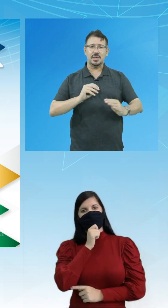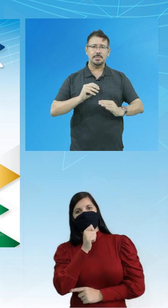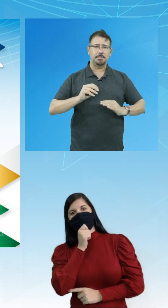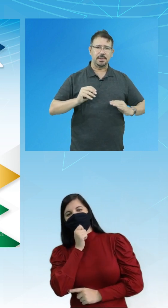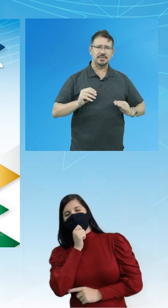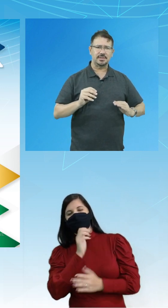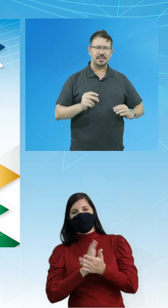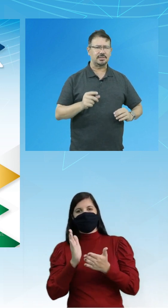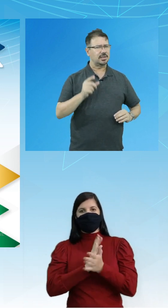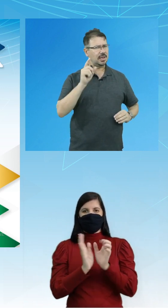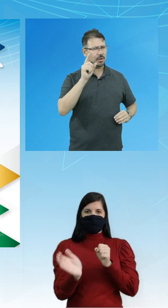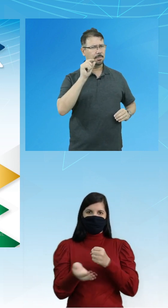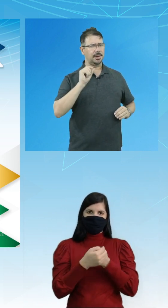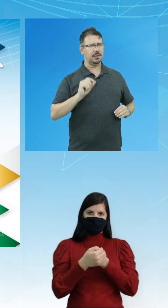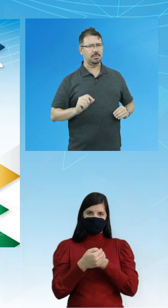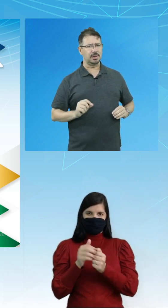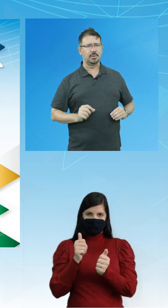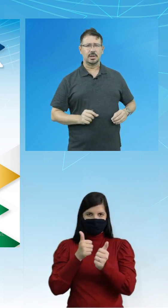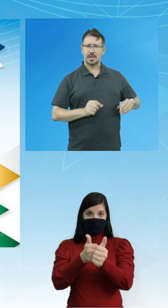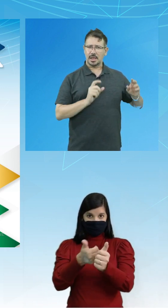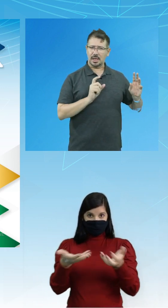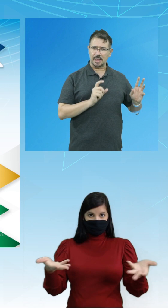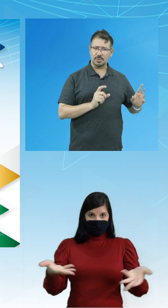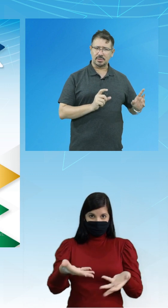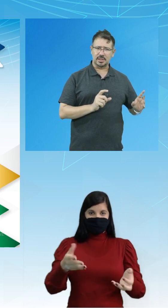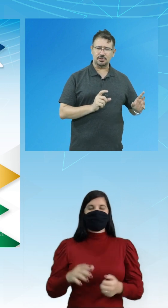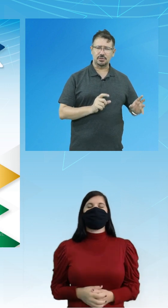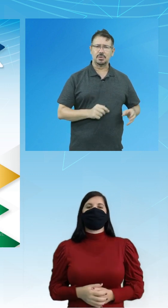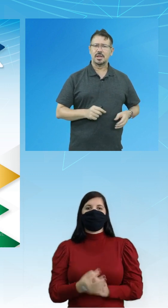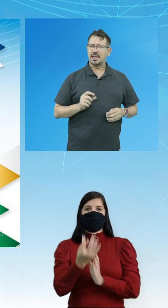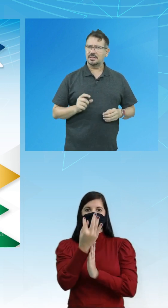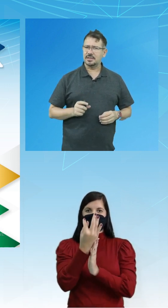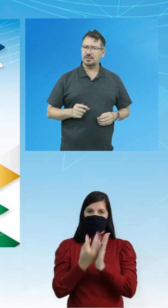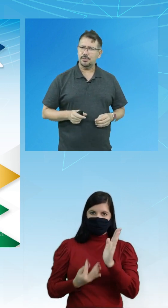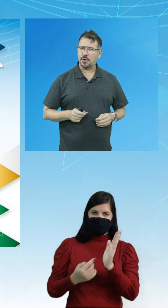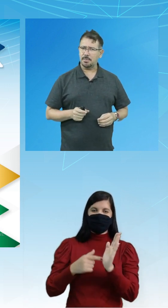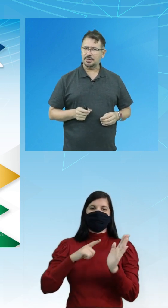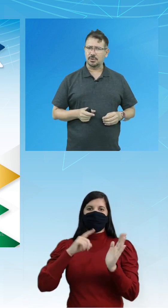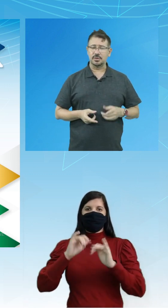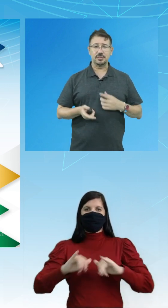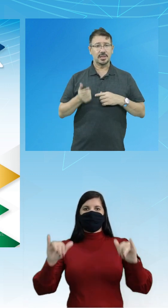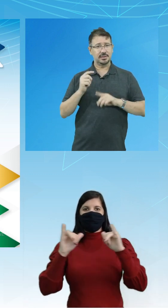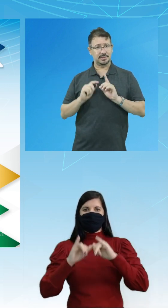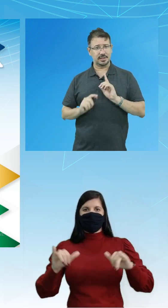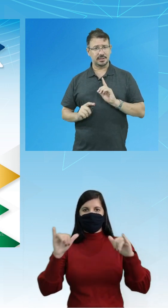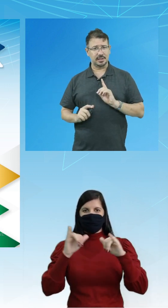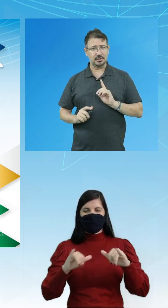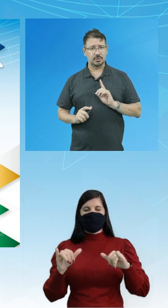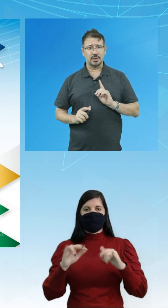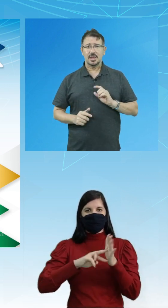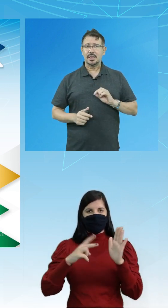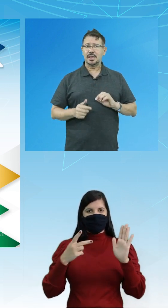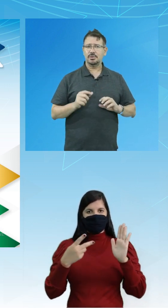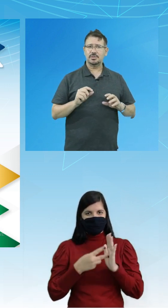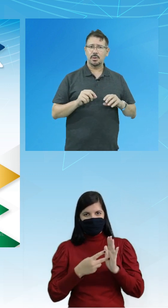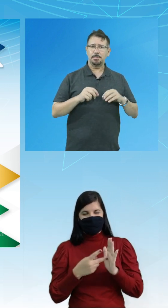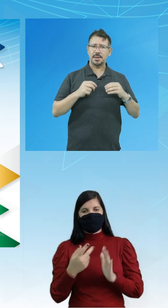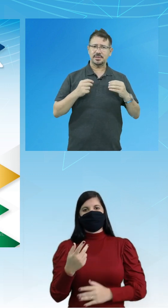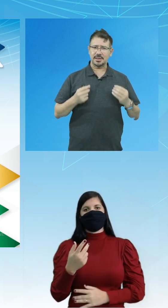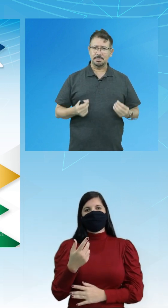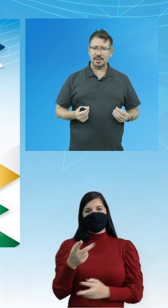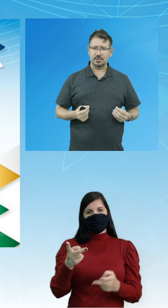estão implícitas. Acompanhem comigo. Em um texto, existem informações e sentidos que não